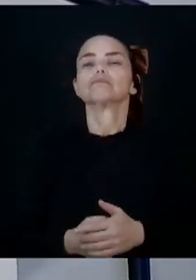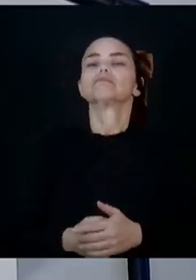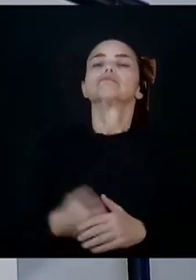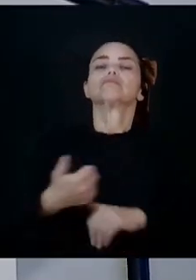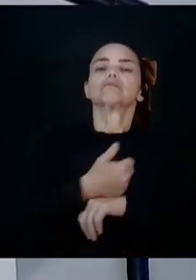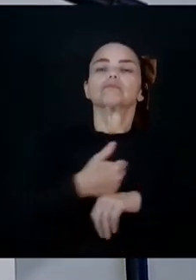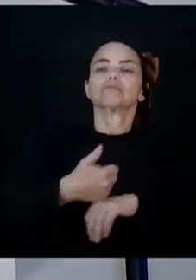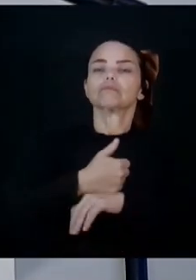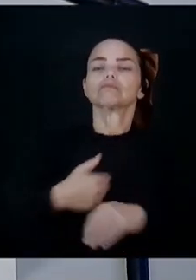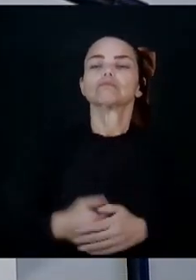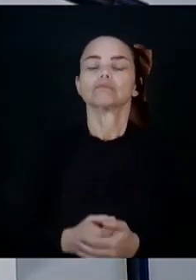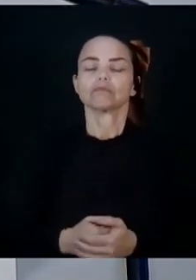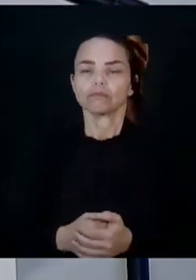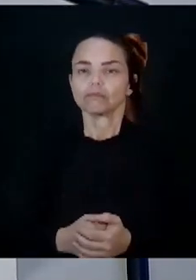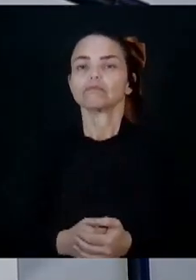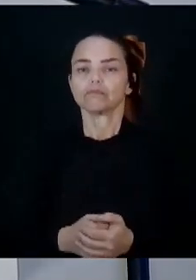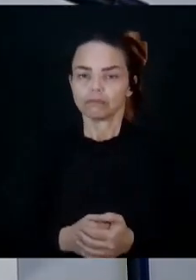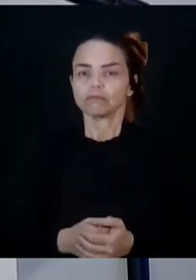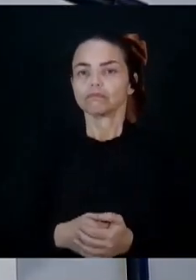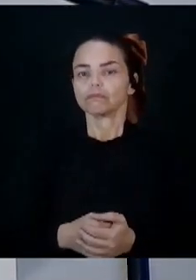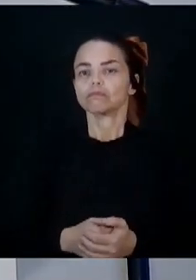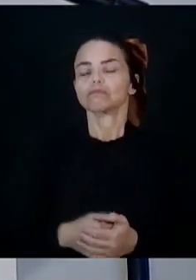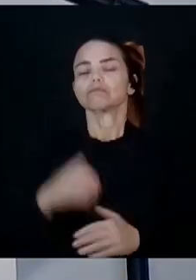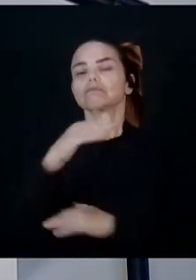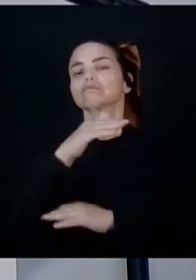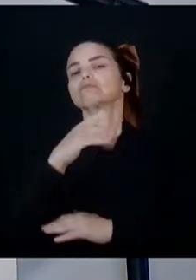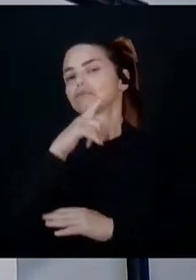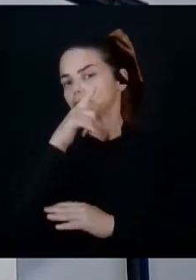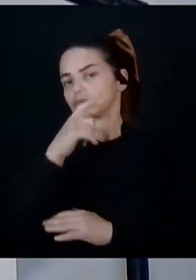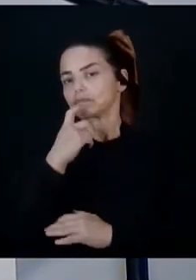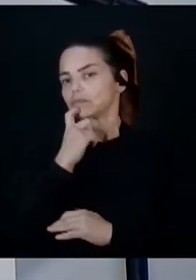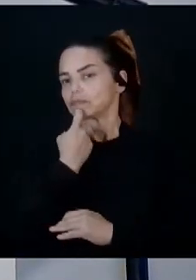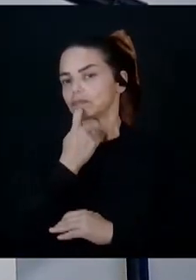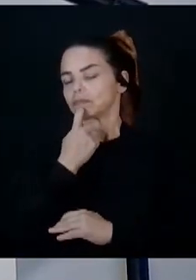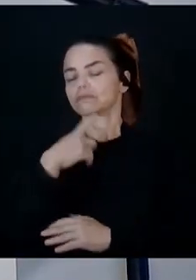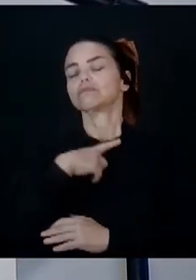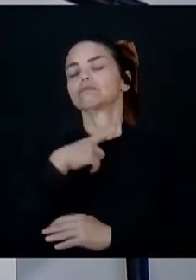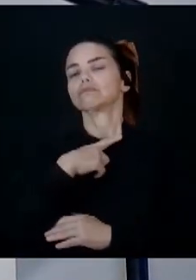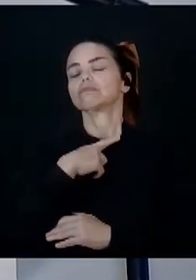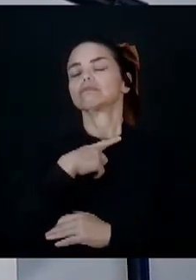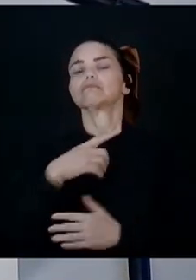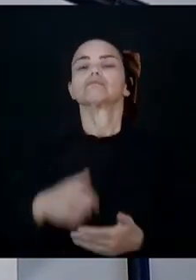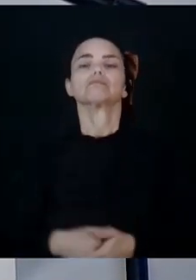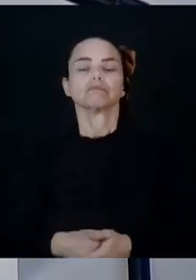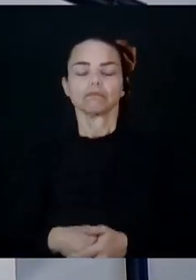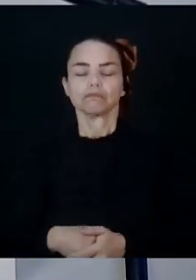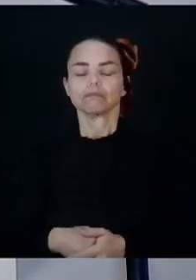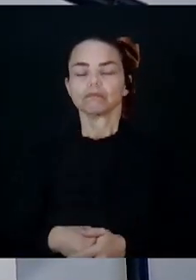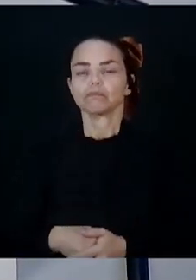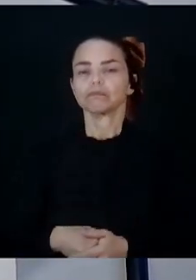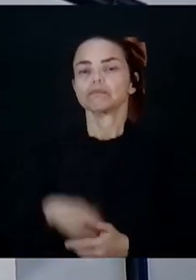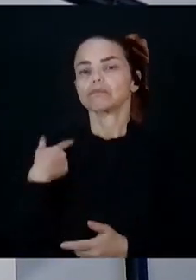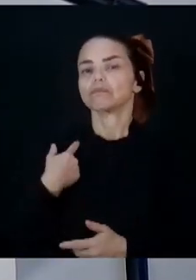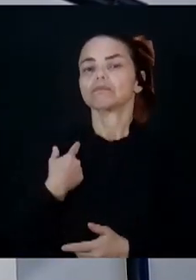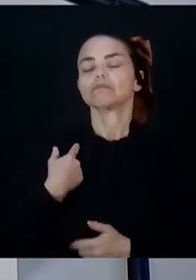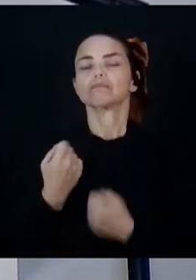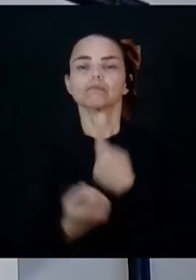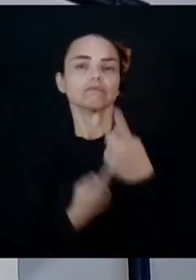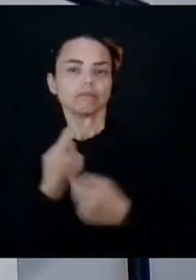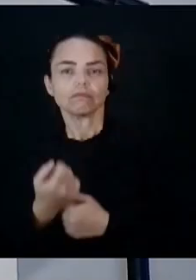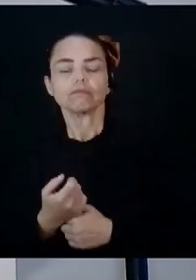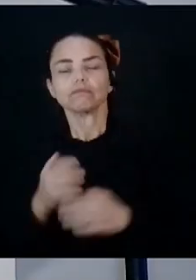enfim, é algo que a Câmara tem como prerrogativa de, eventualmente, se deparar